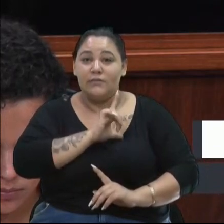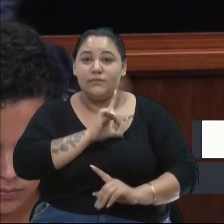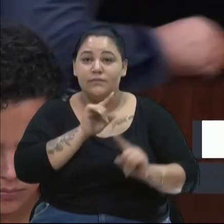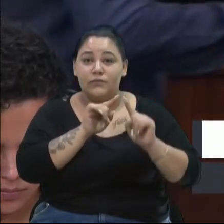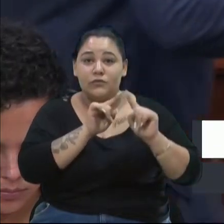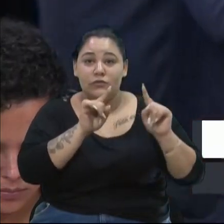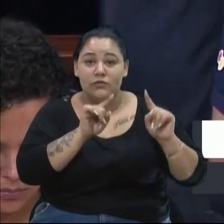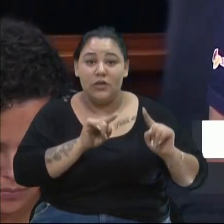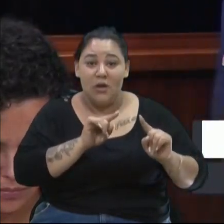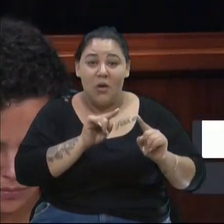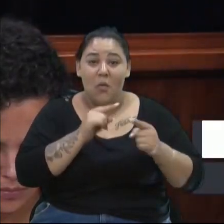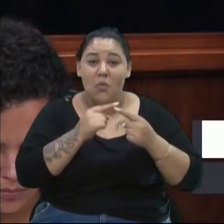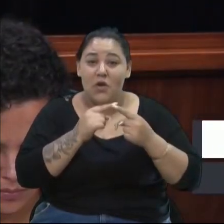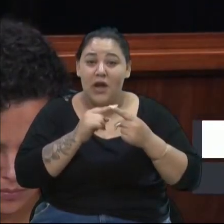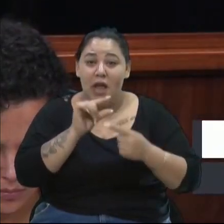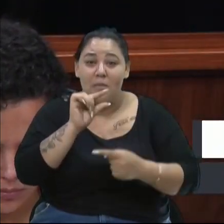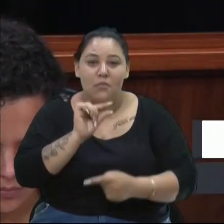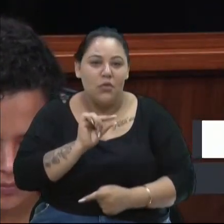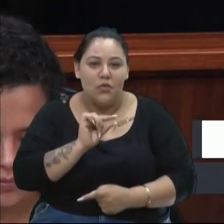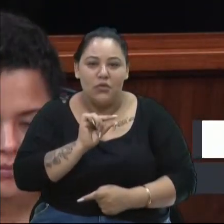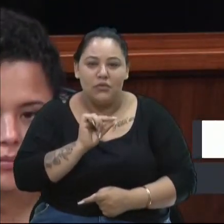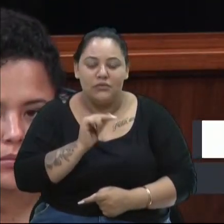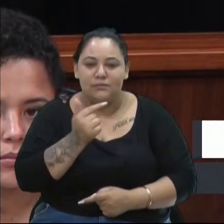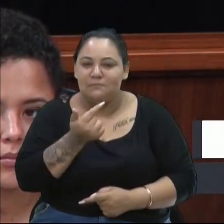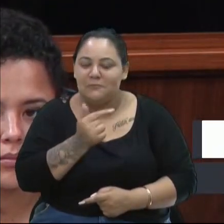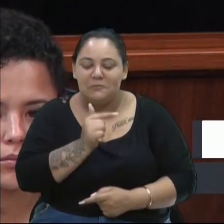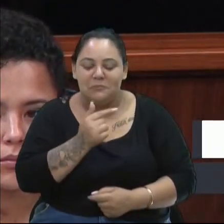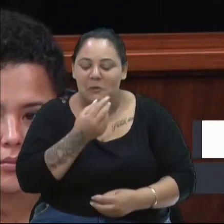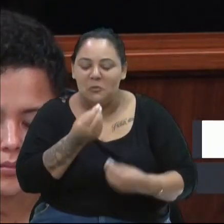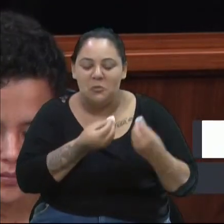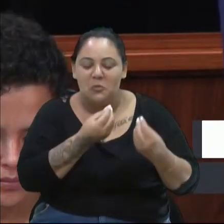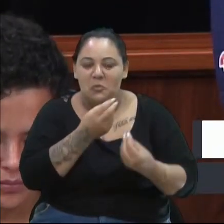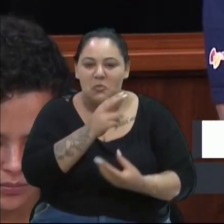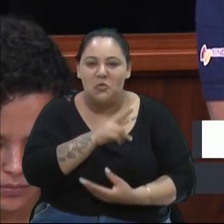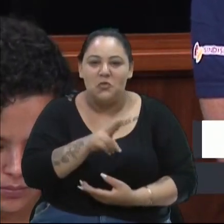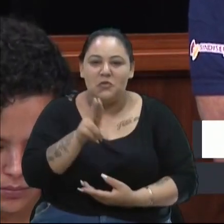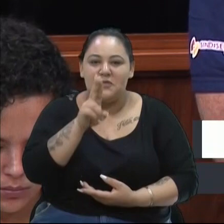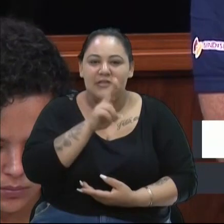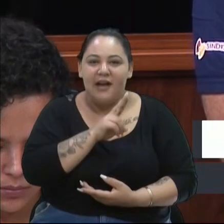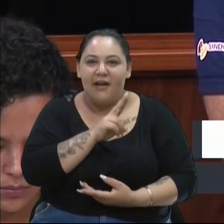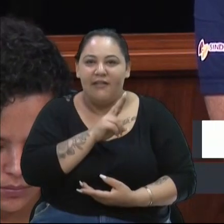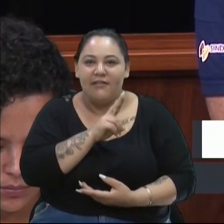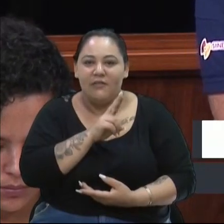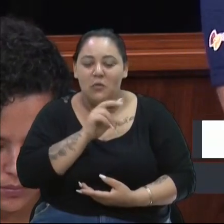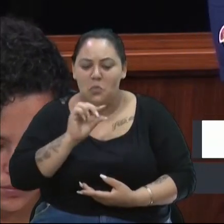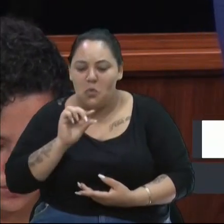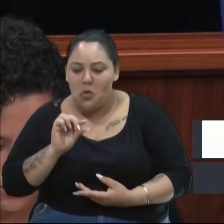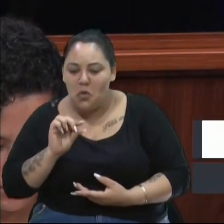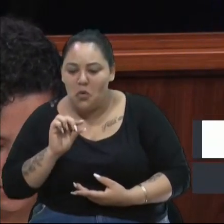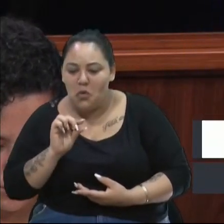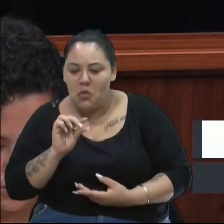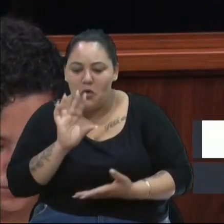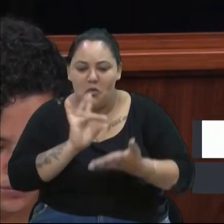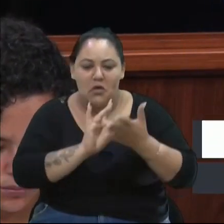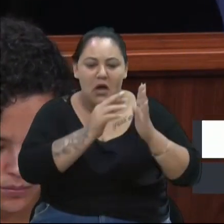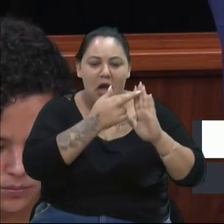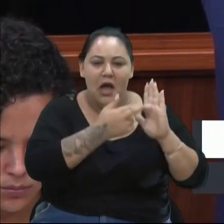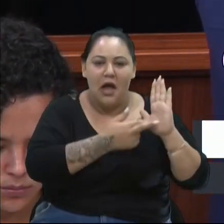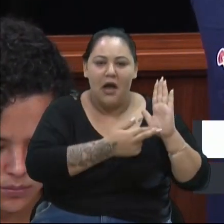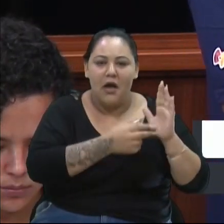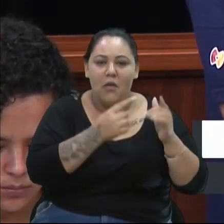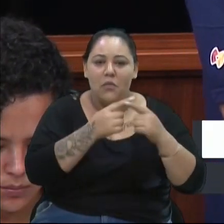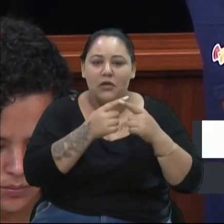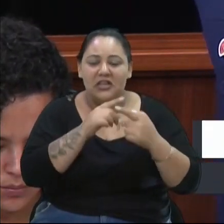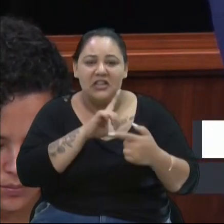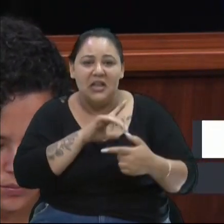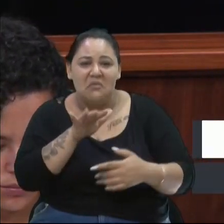são pouquíssimos. Então não dá para usar exceção como regra. Porque tem meia dúzia de servidores que